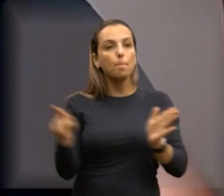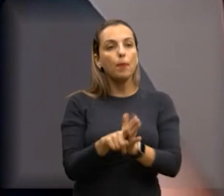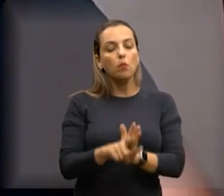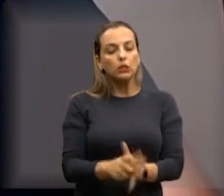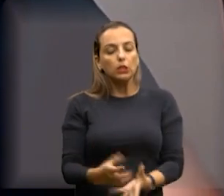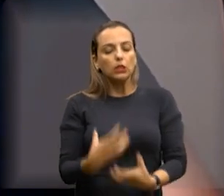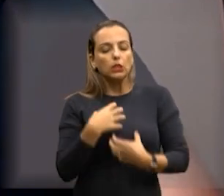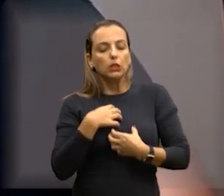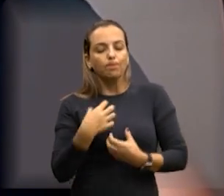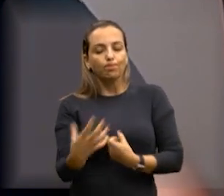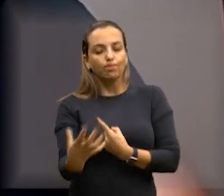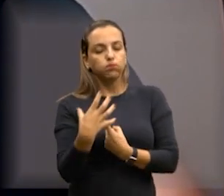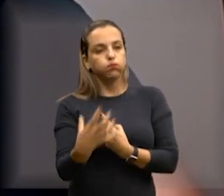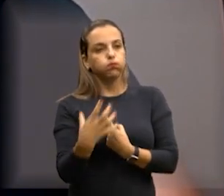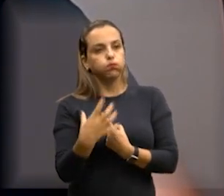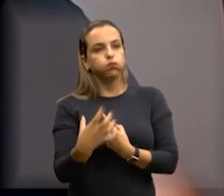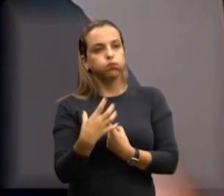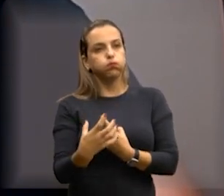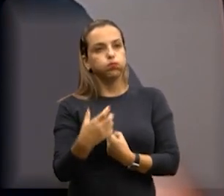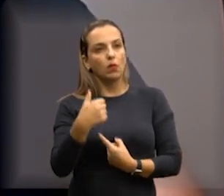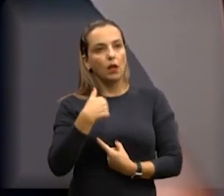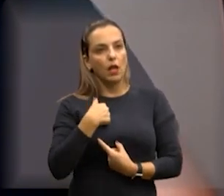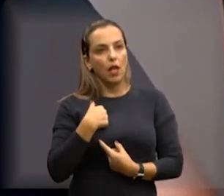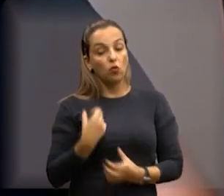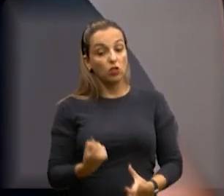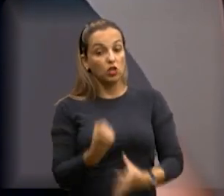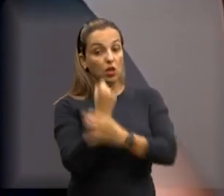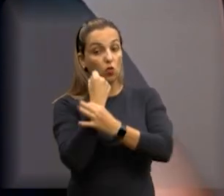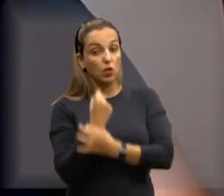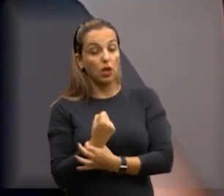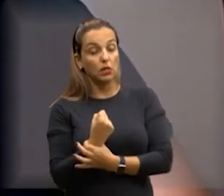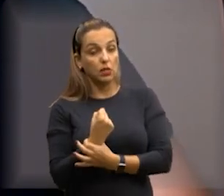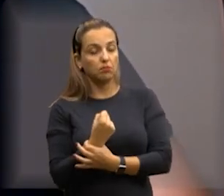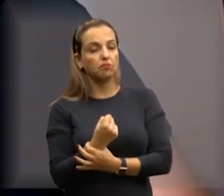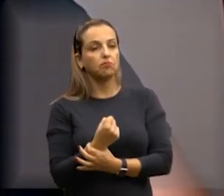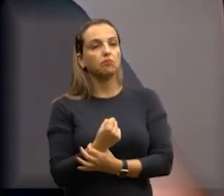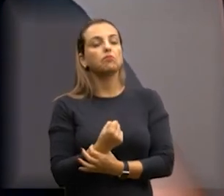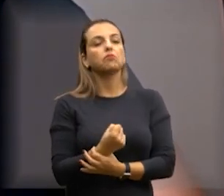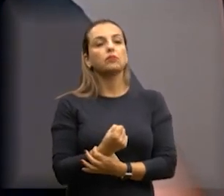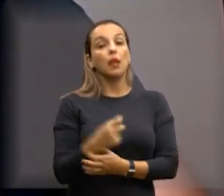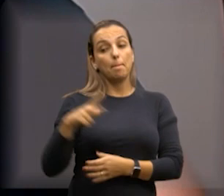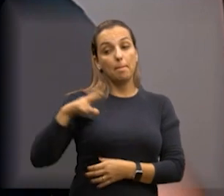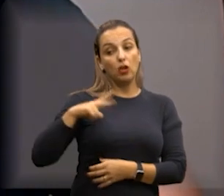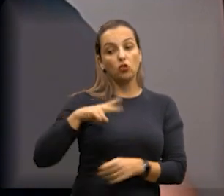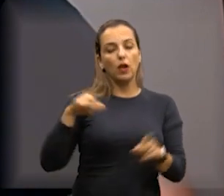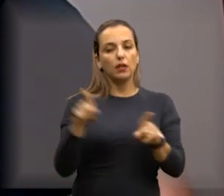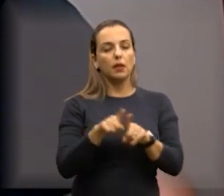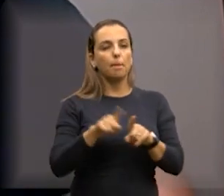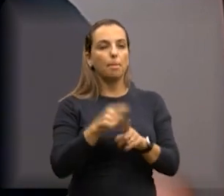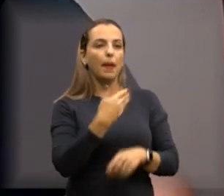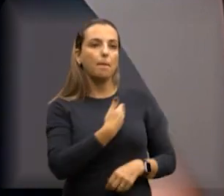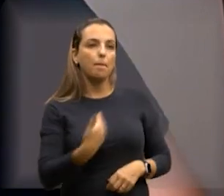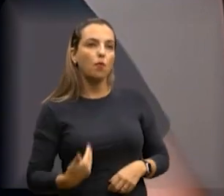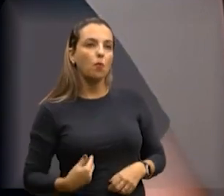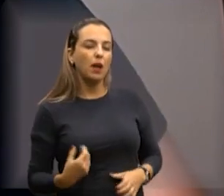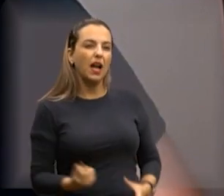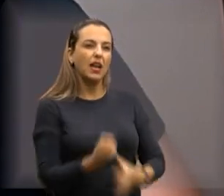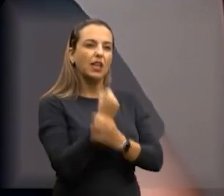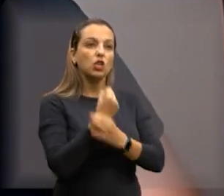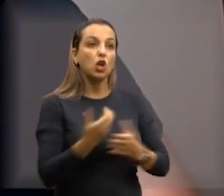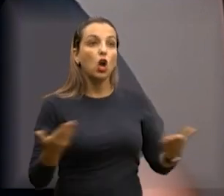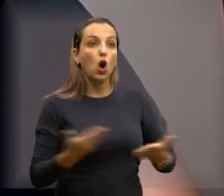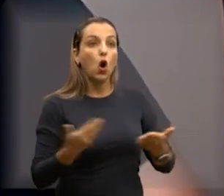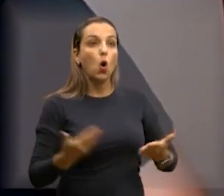forma me ameaçou, eu estou tendo segurança privada e pública para garantir que eu continue defendendo